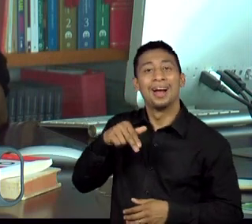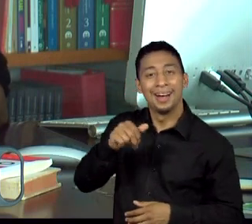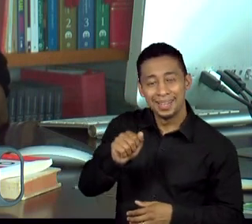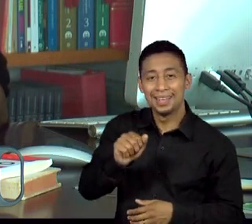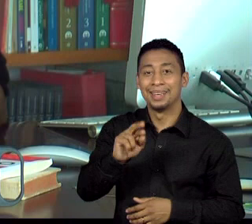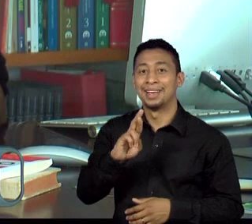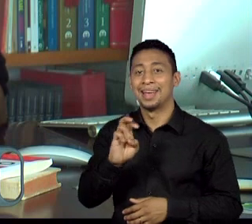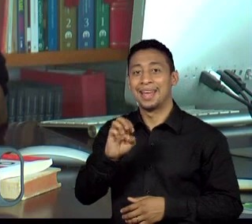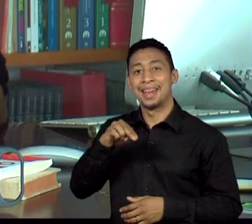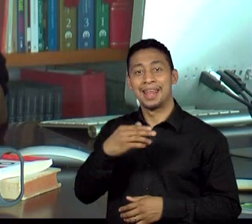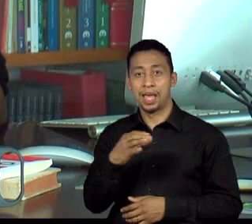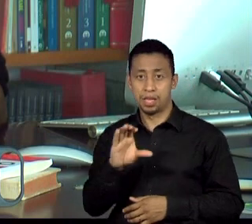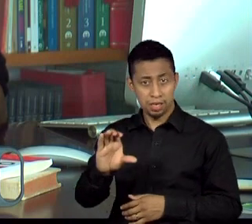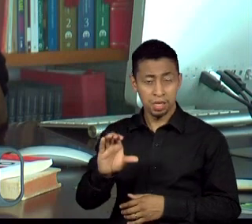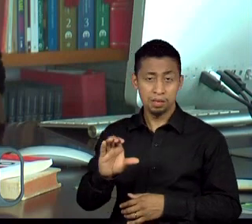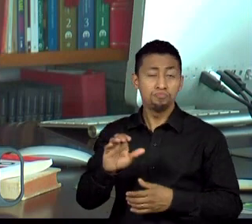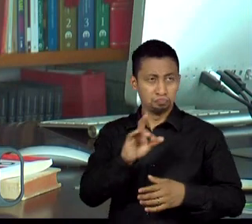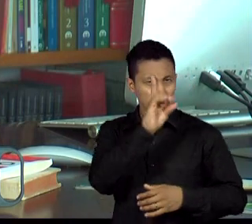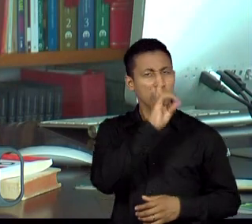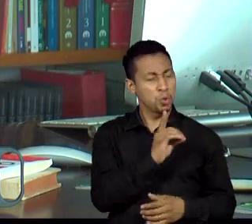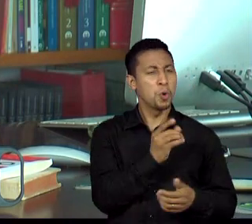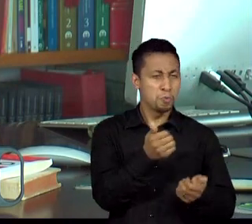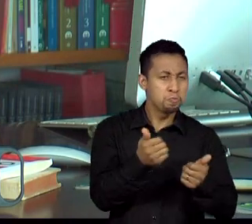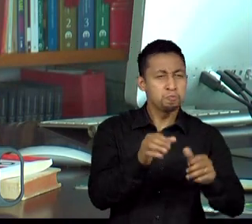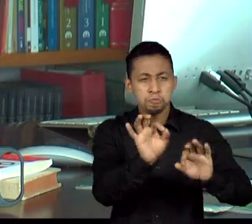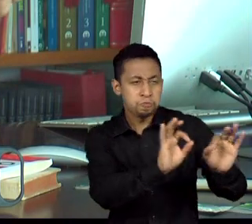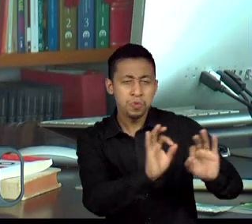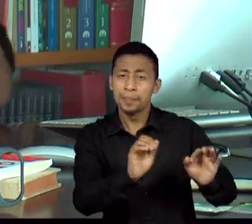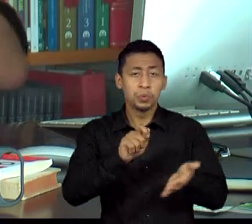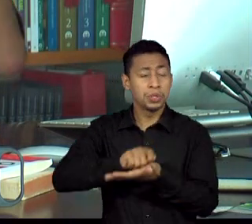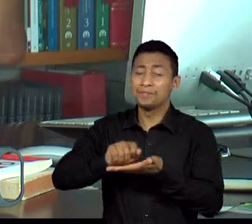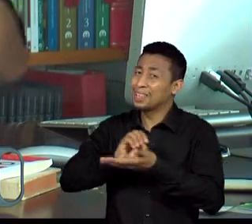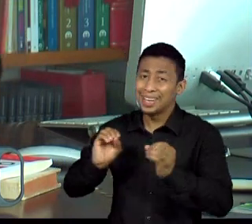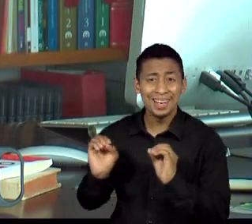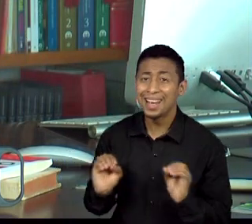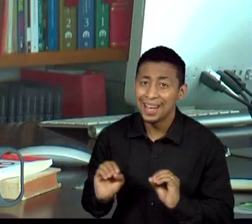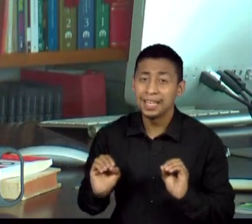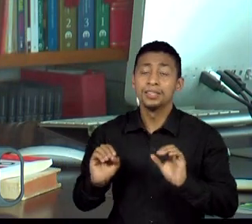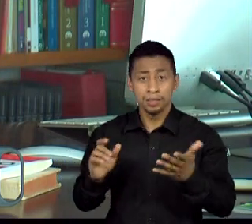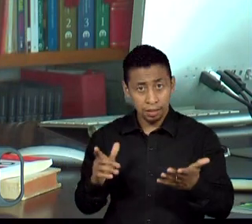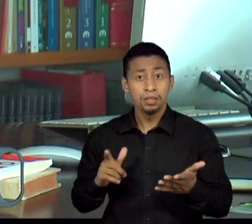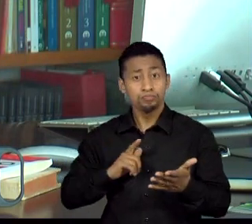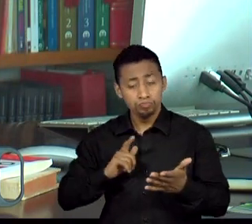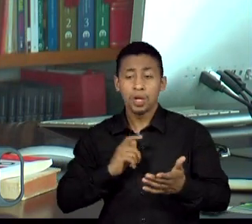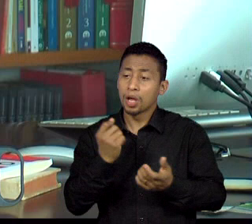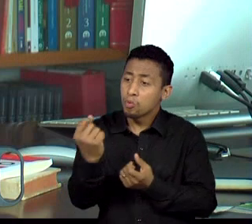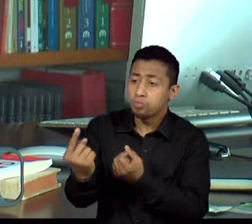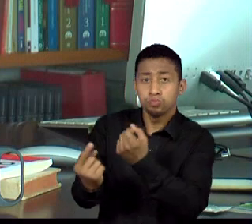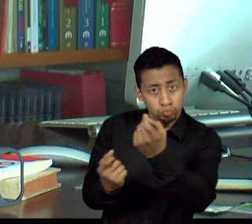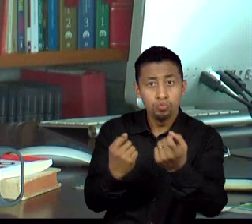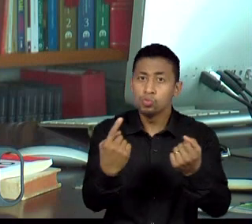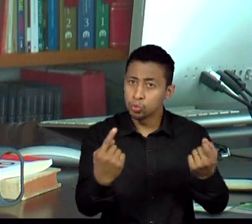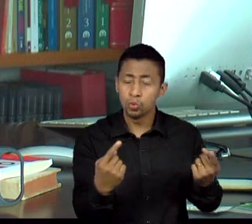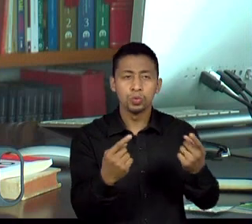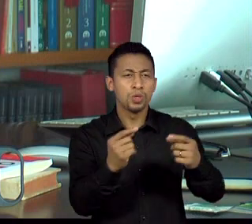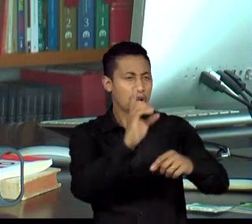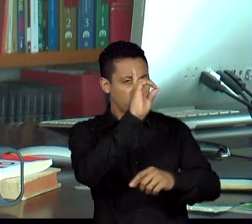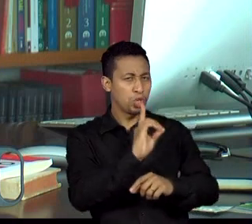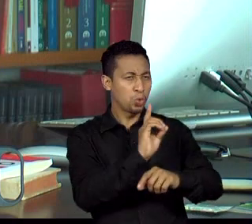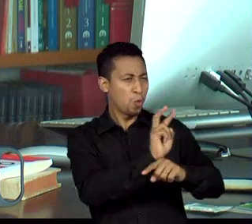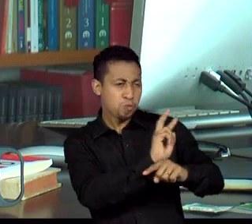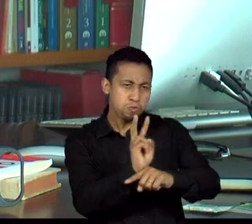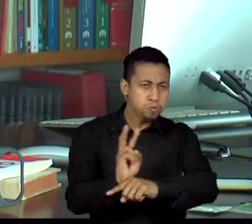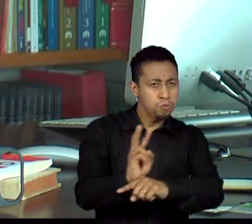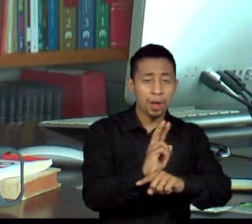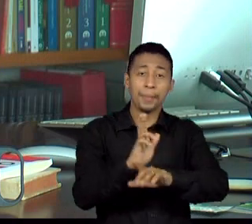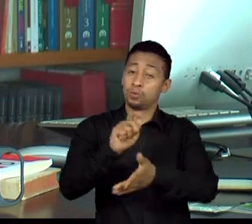meus preferidos, que não escrevia seus próprios roteiros, o próprio Vitório de Sica escrevia roteiros, mas com vários outros roteiristas. Então, ser